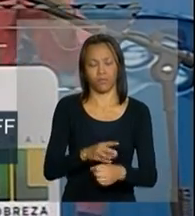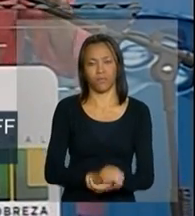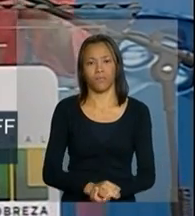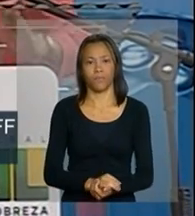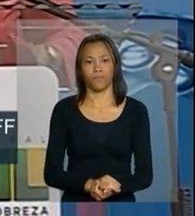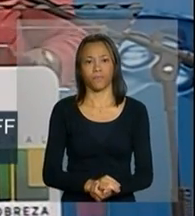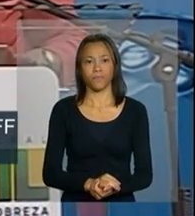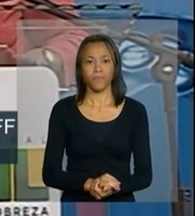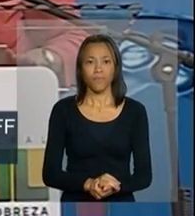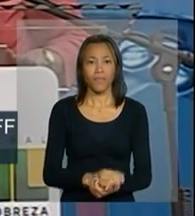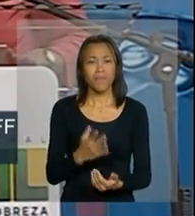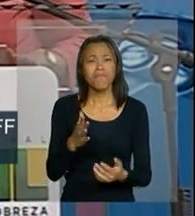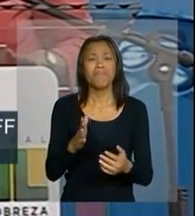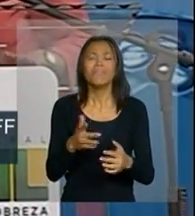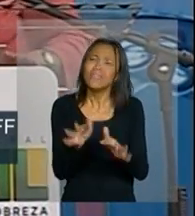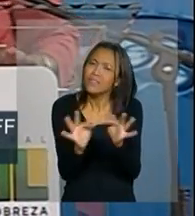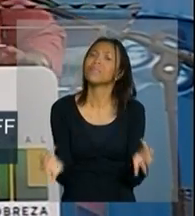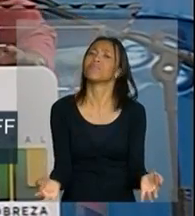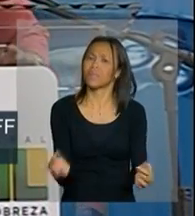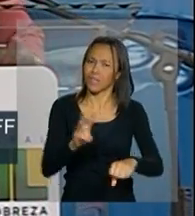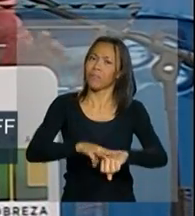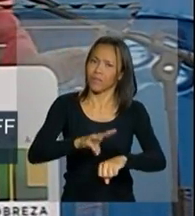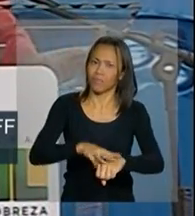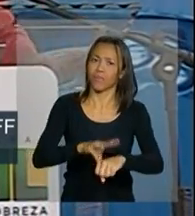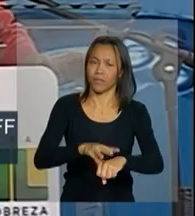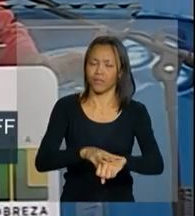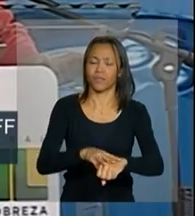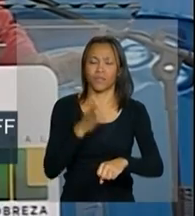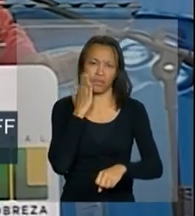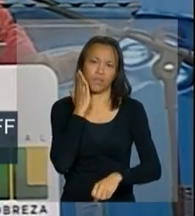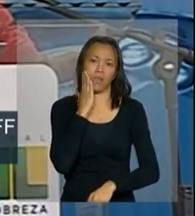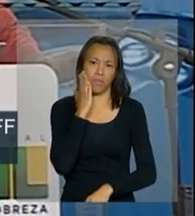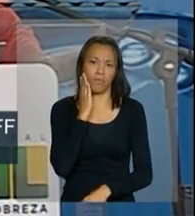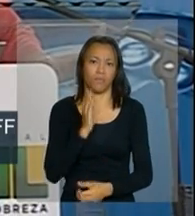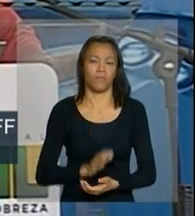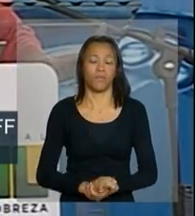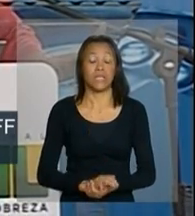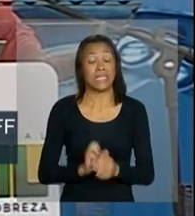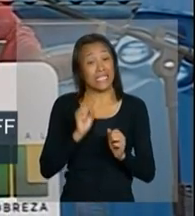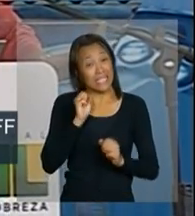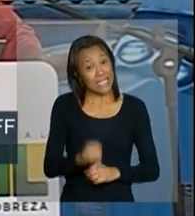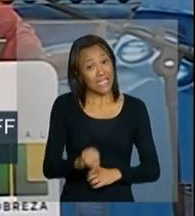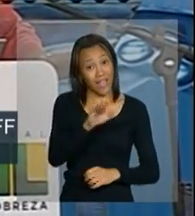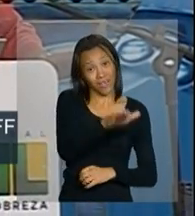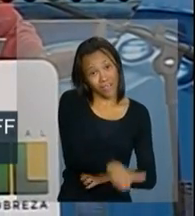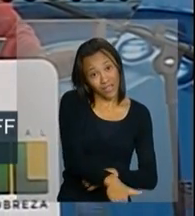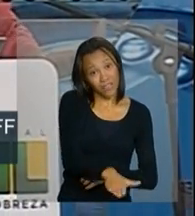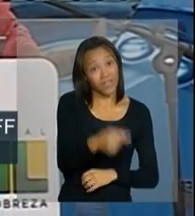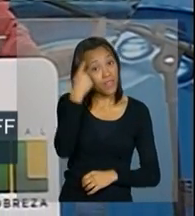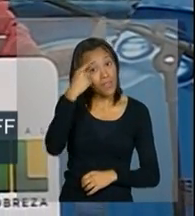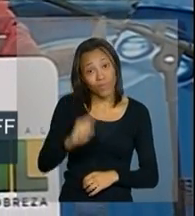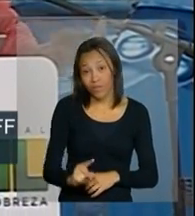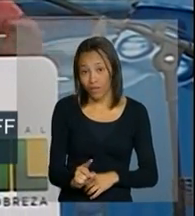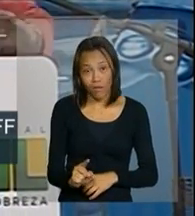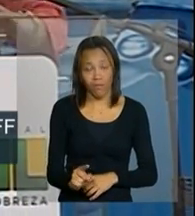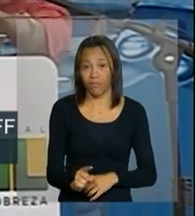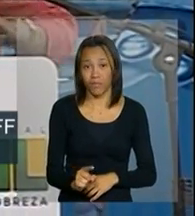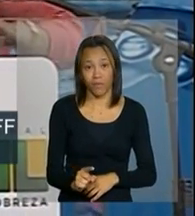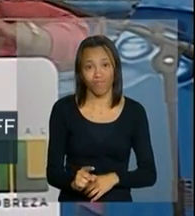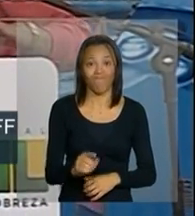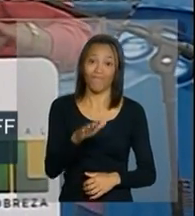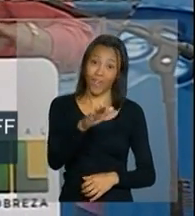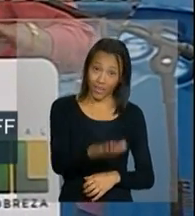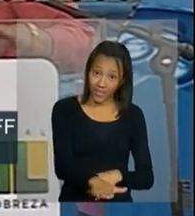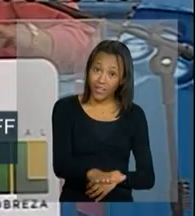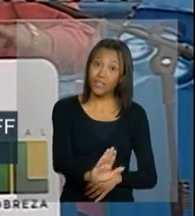As operações mais simples, matemáticas. Se a criança não sabe isso, a